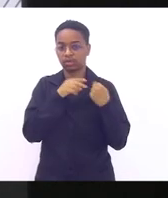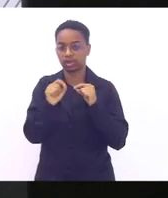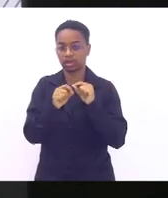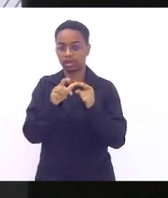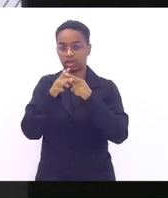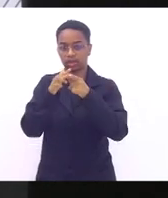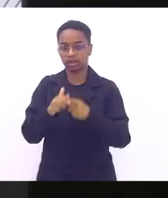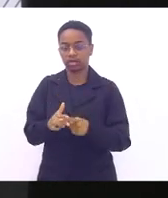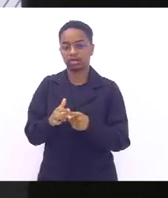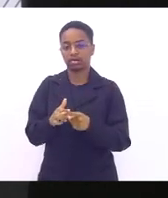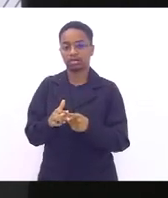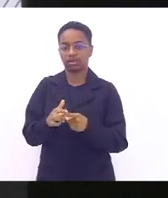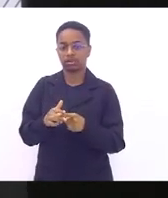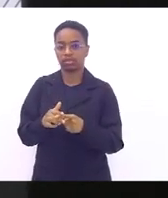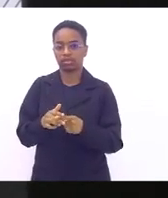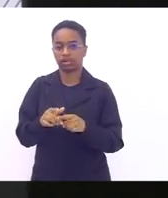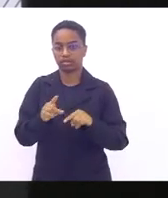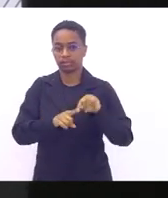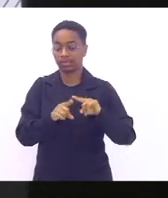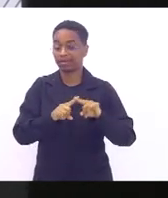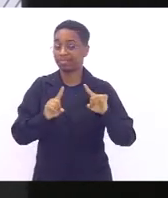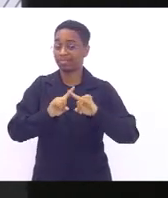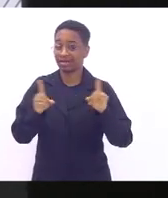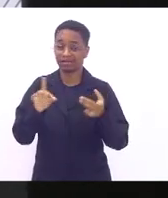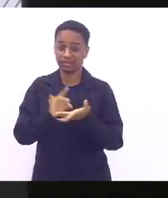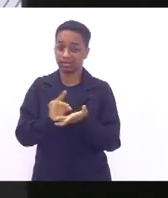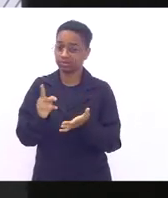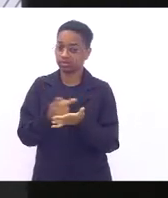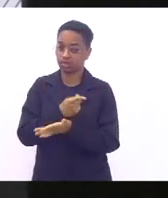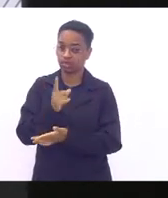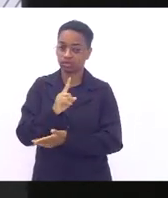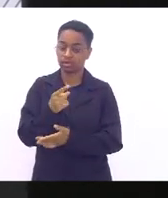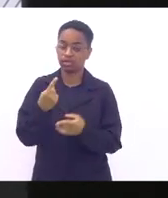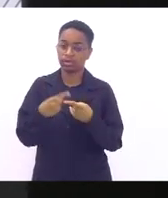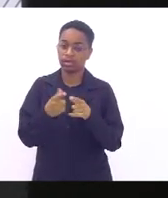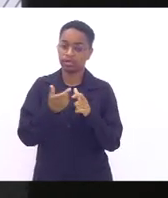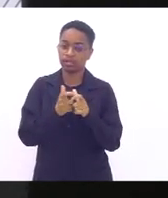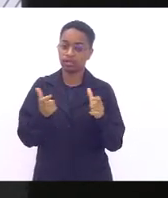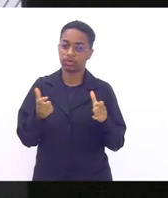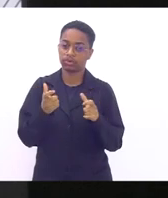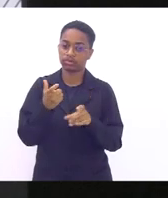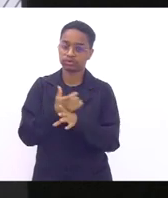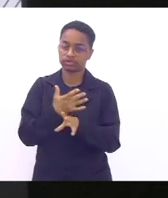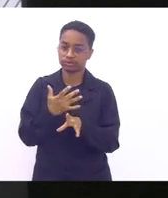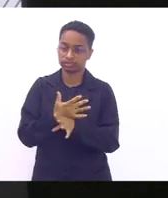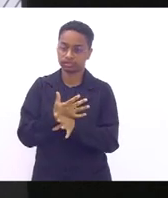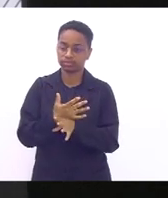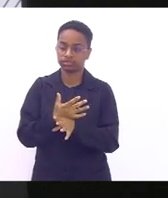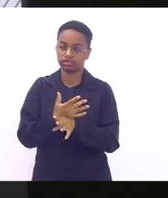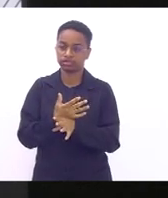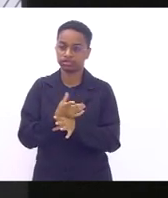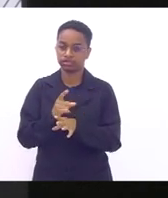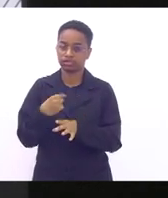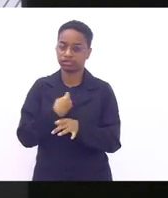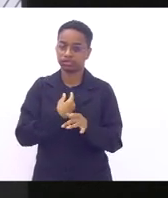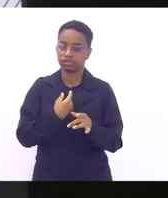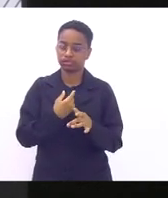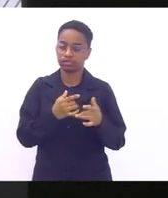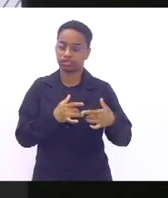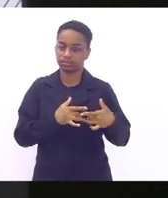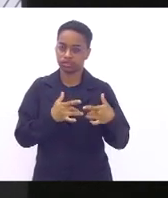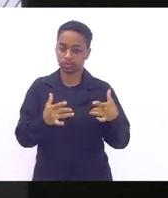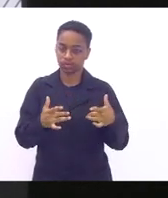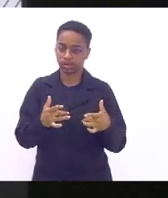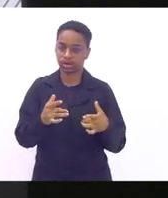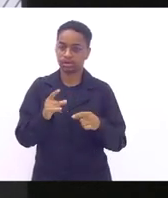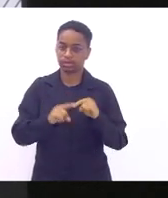manutenção da máquina. E isso não foi realidade. A maioria dos municípios a quem, né, foi cedido, a máquina foi